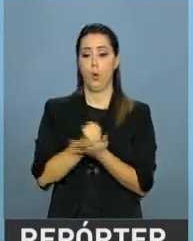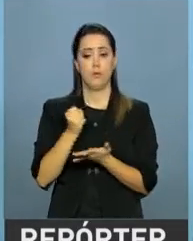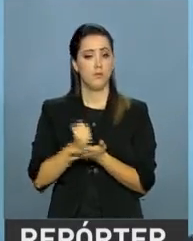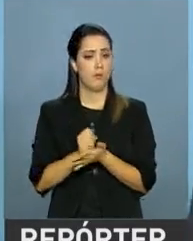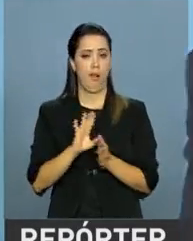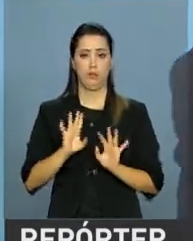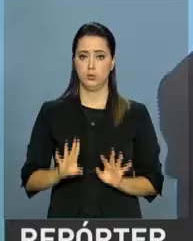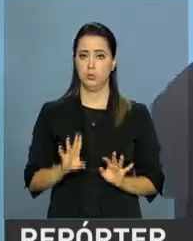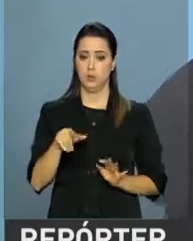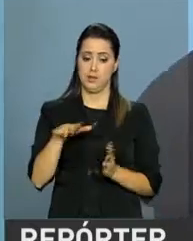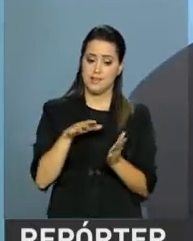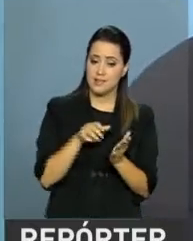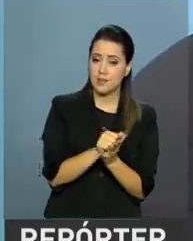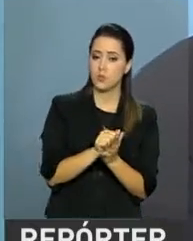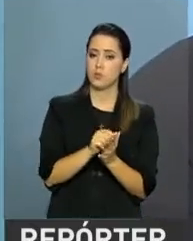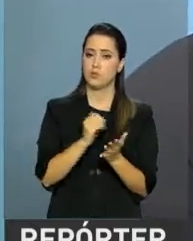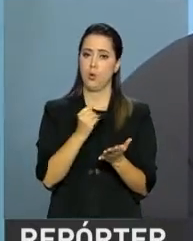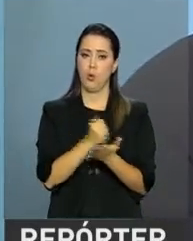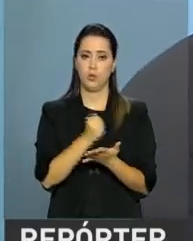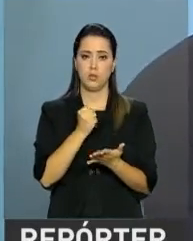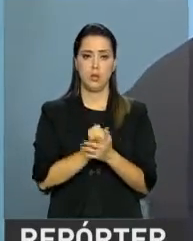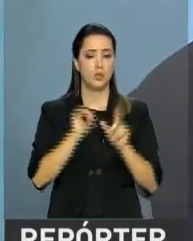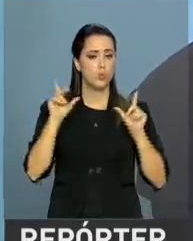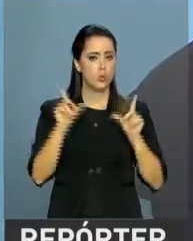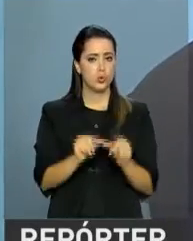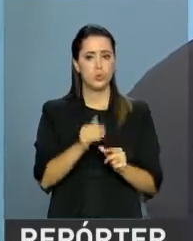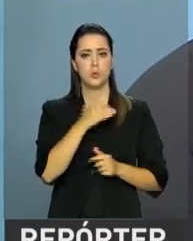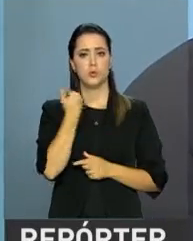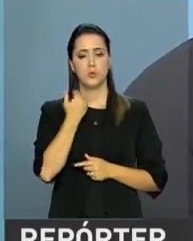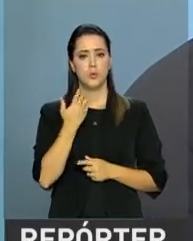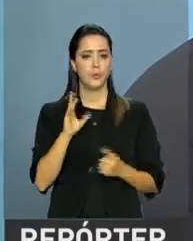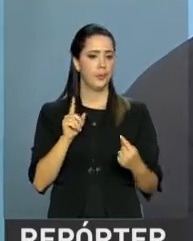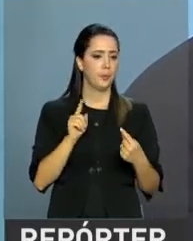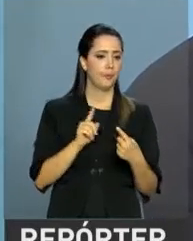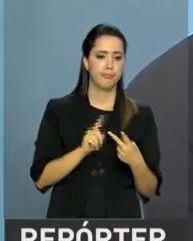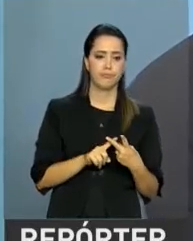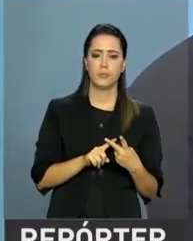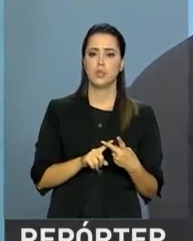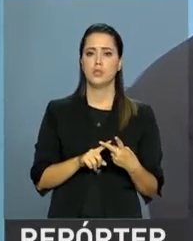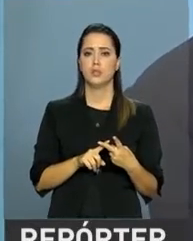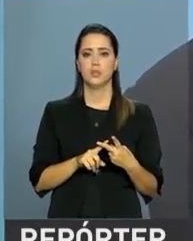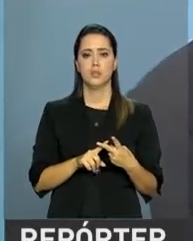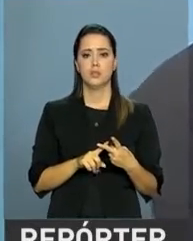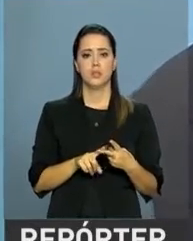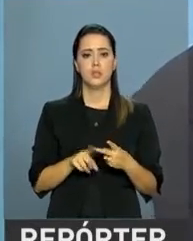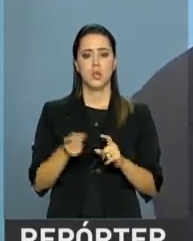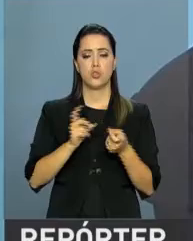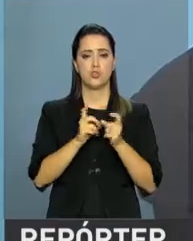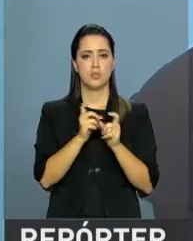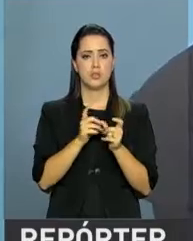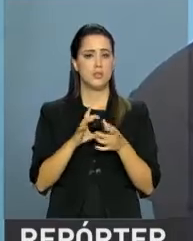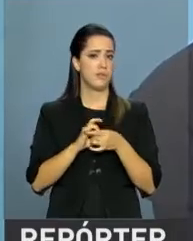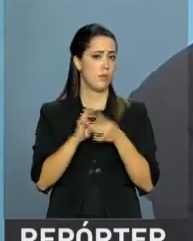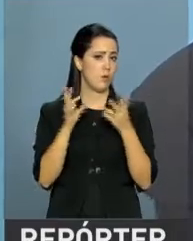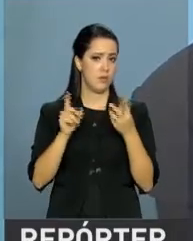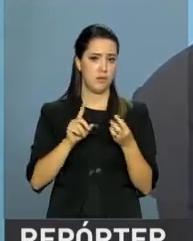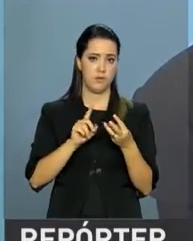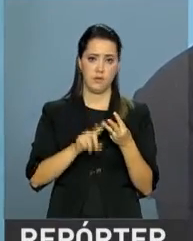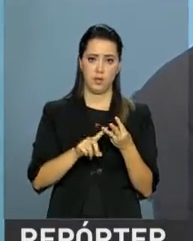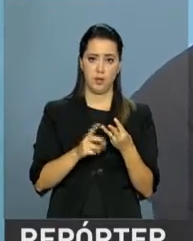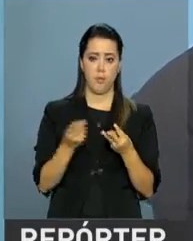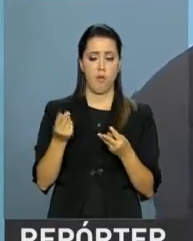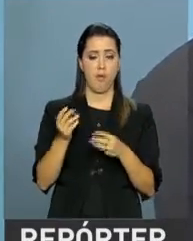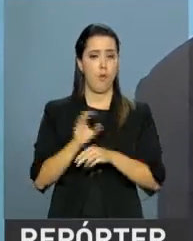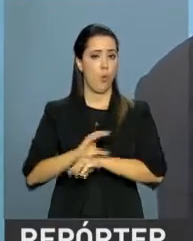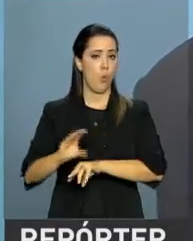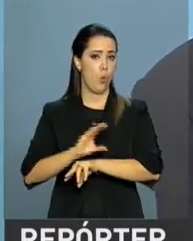assumindo metas em termos de redução de homicídio metas em termos de corredores independentes metas em termos de cursos de formação